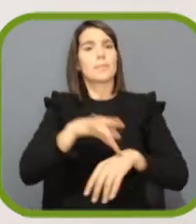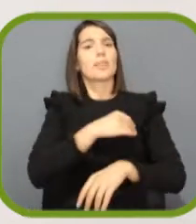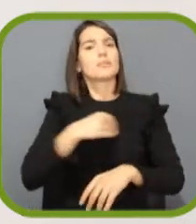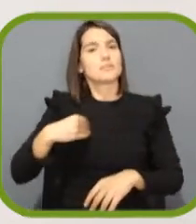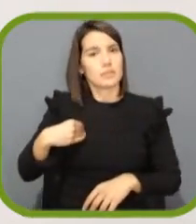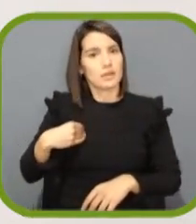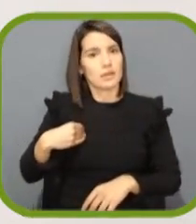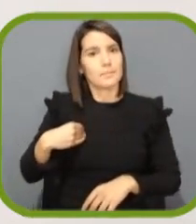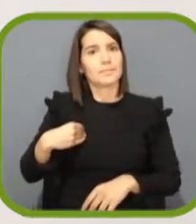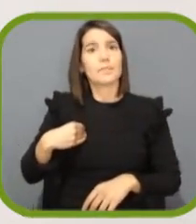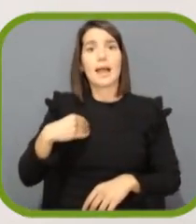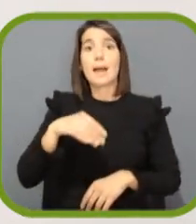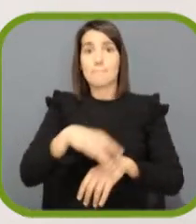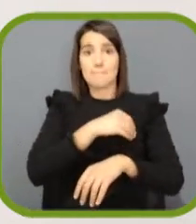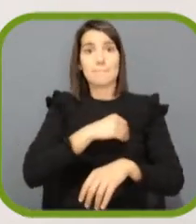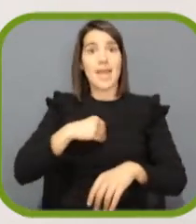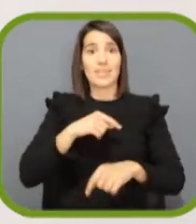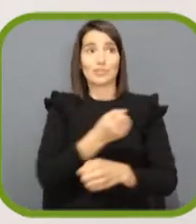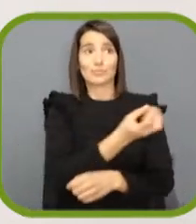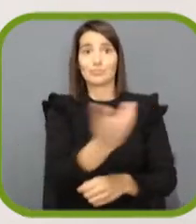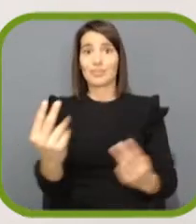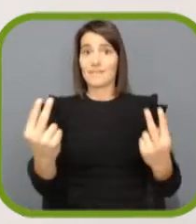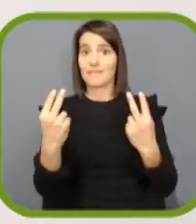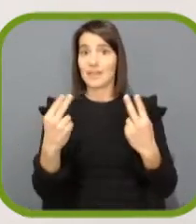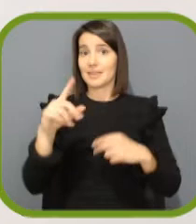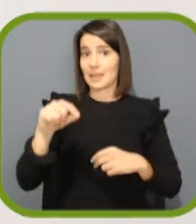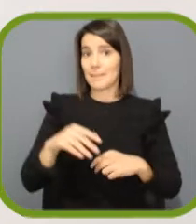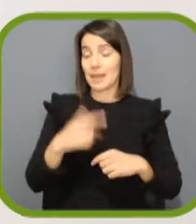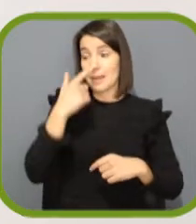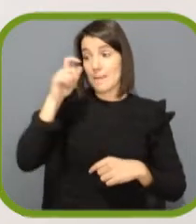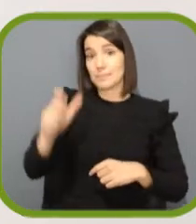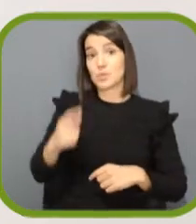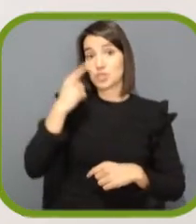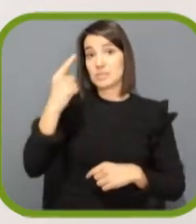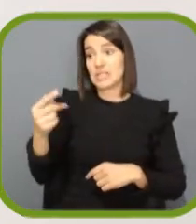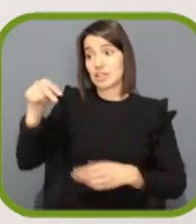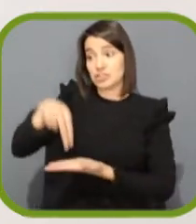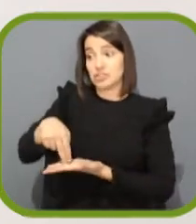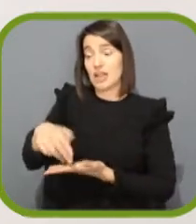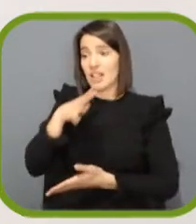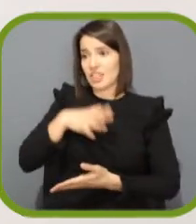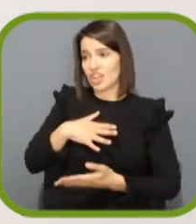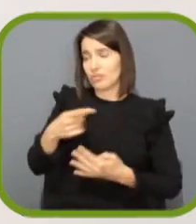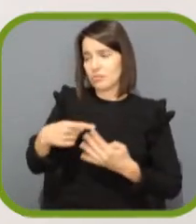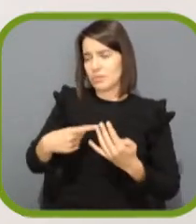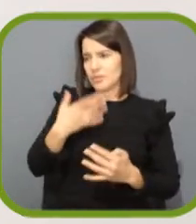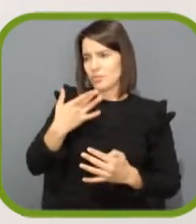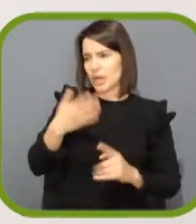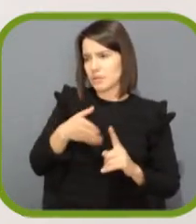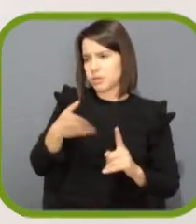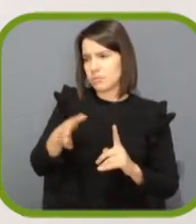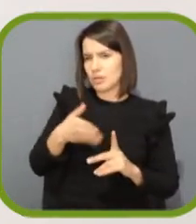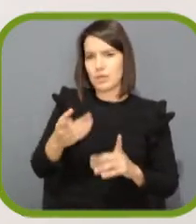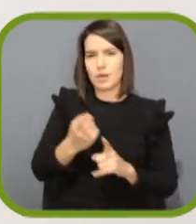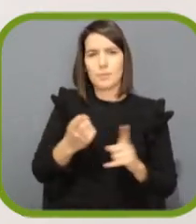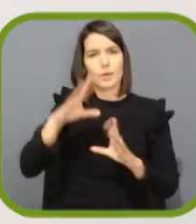medicina, também há médicos a ver. Se o especialista que eu chamei só diz alarvidades, porque não